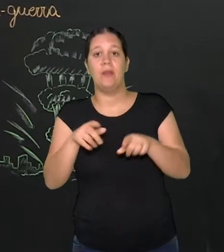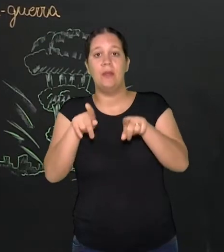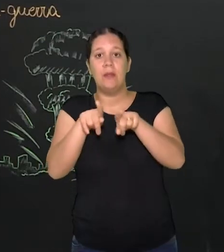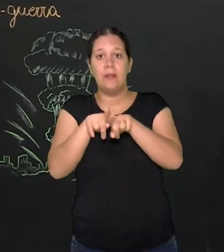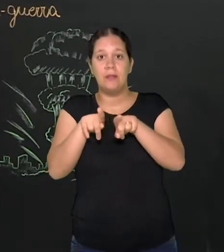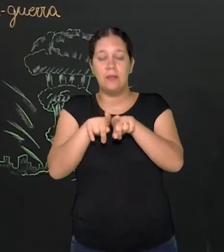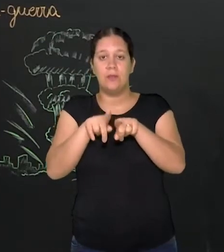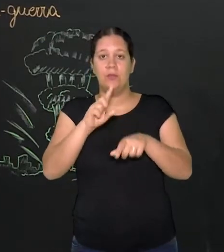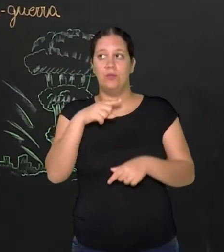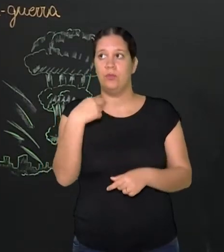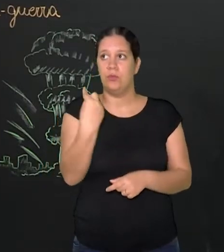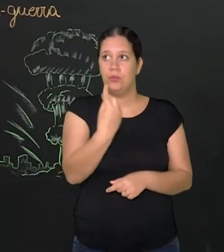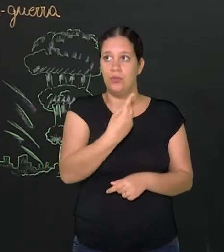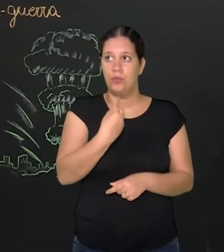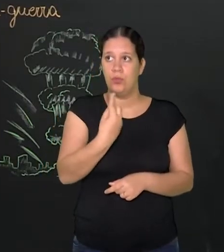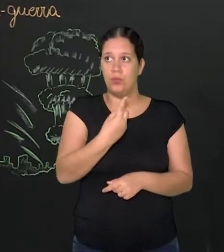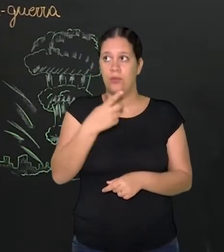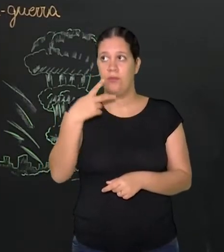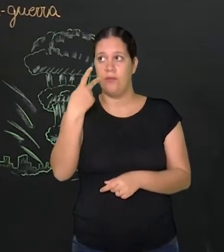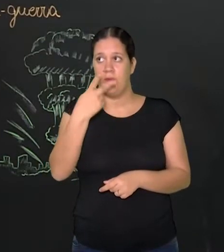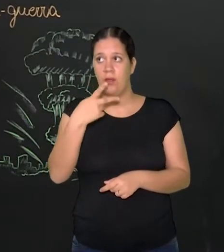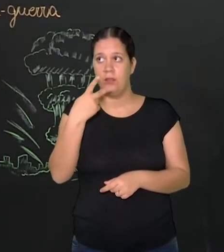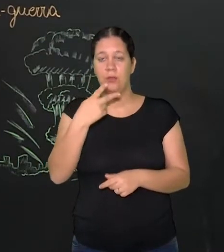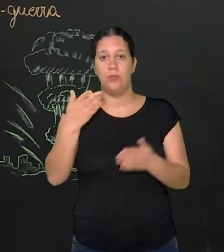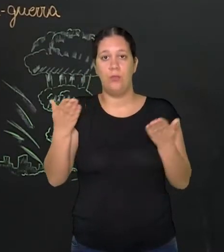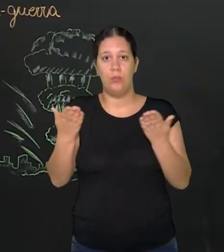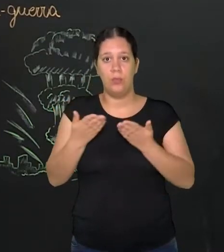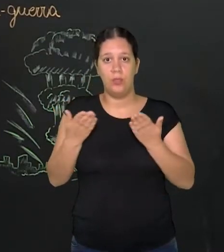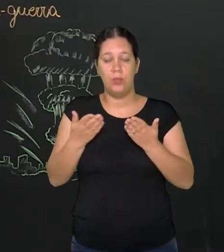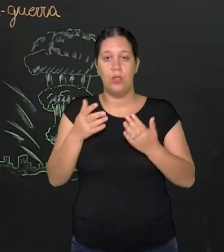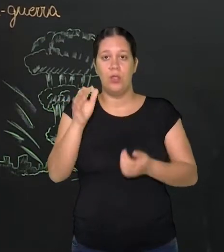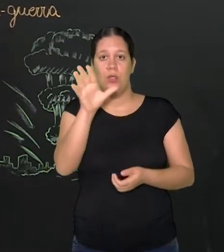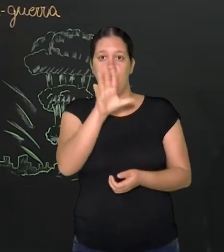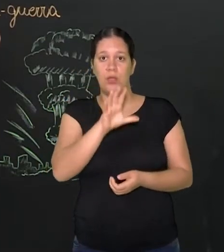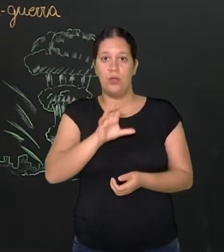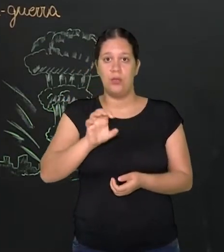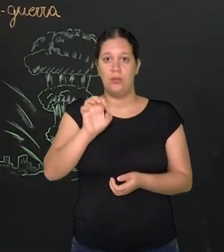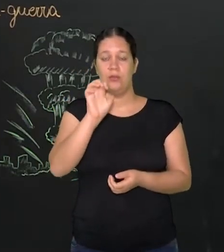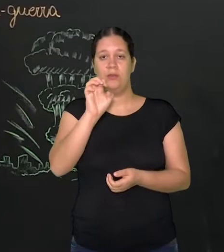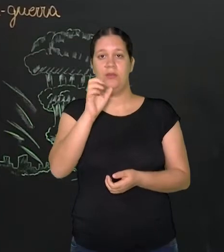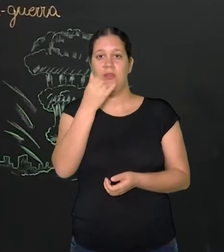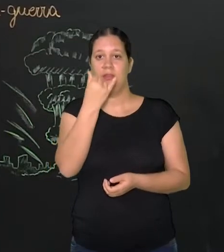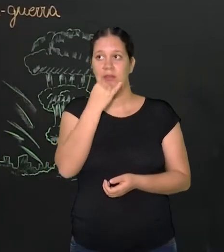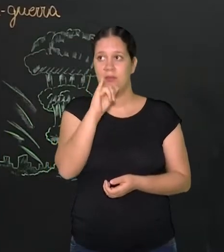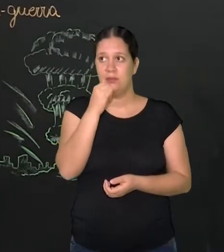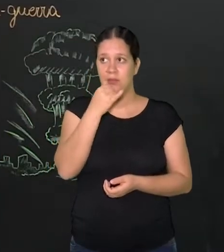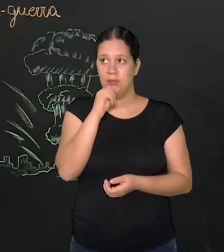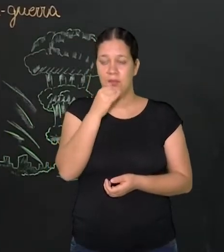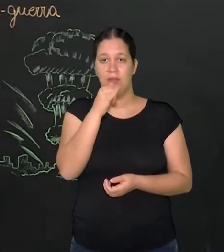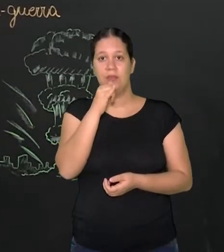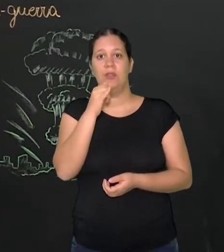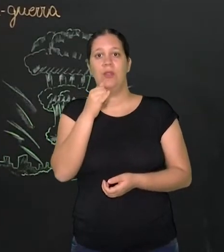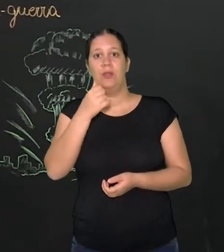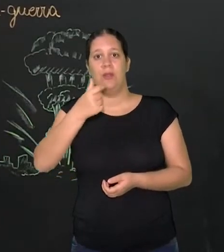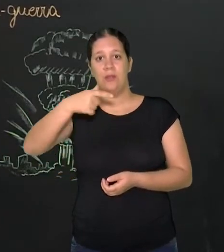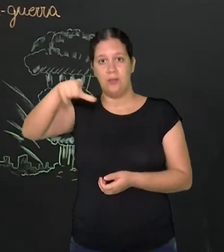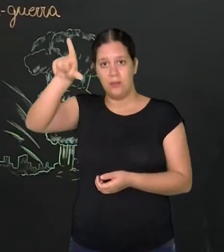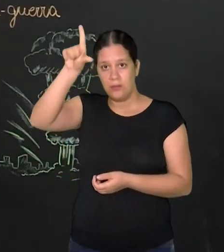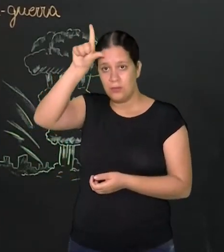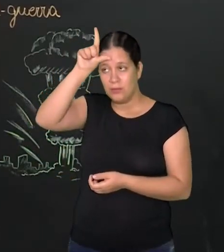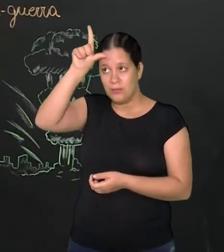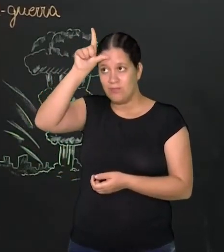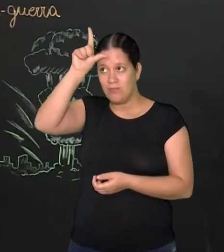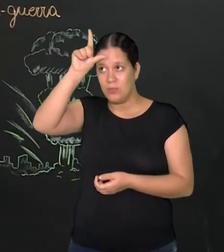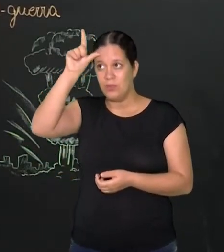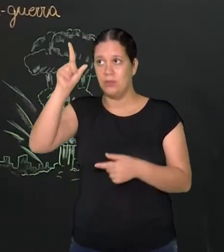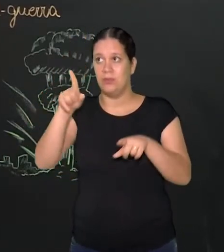a situar era de que a gente está falando de um momento aí na Europa, meados dos anos 30, que na Itália já tem uma ditadura fascista liderada